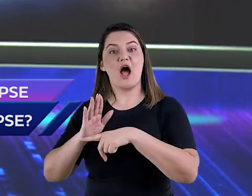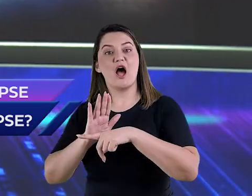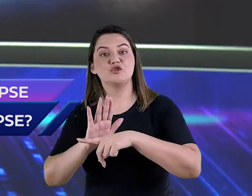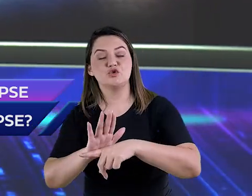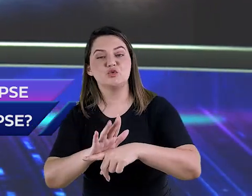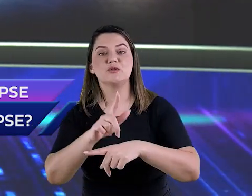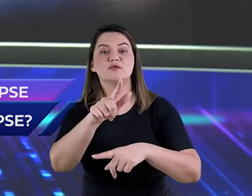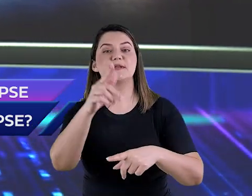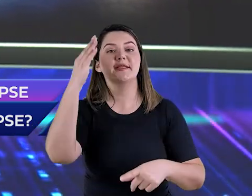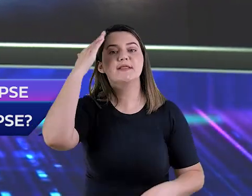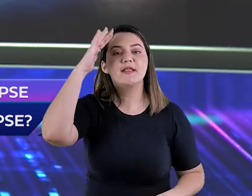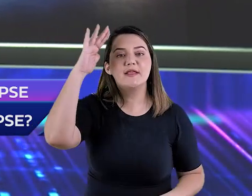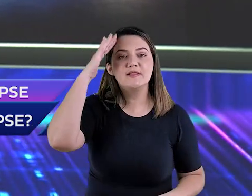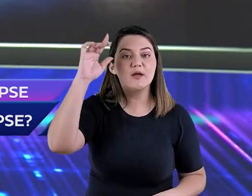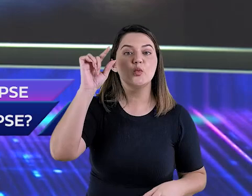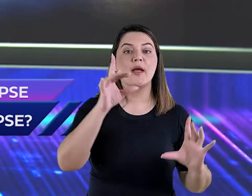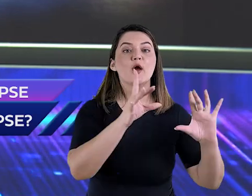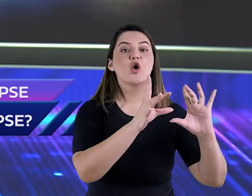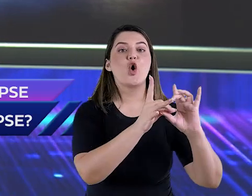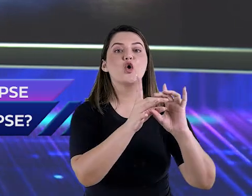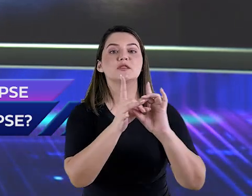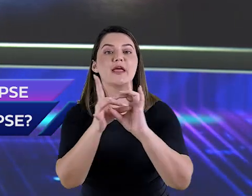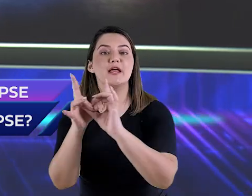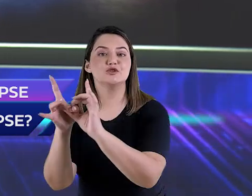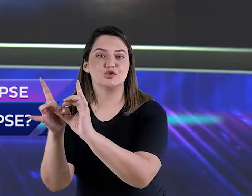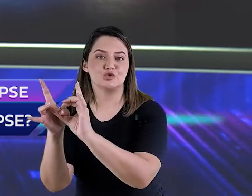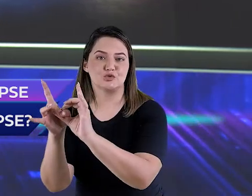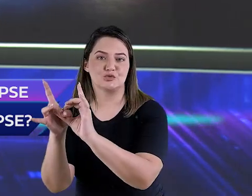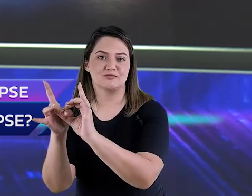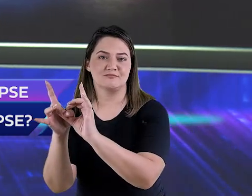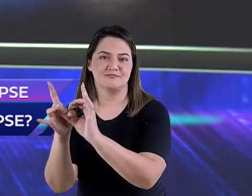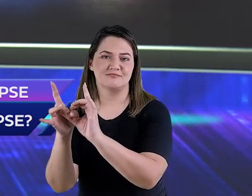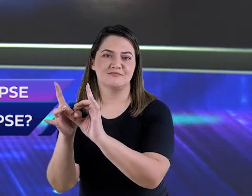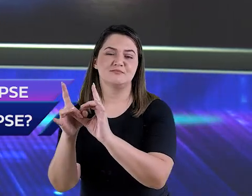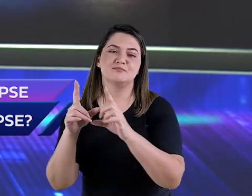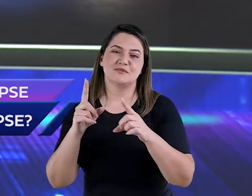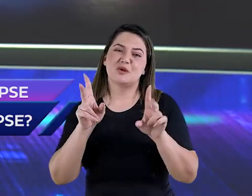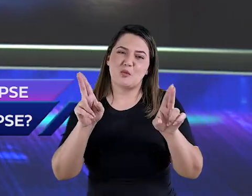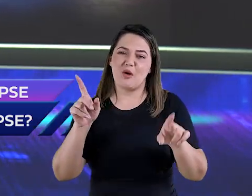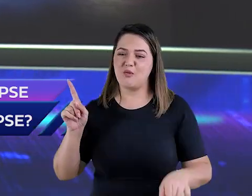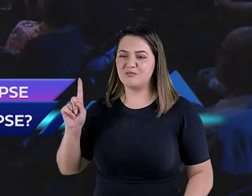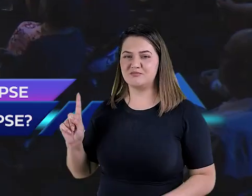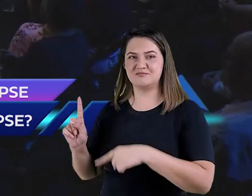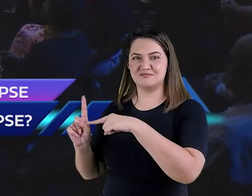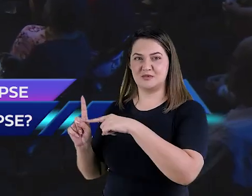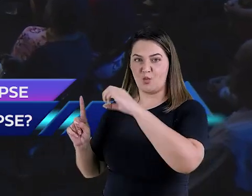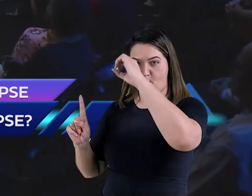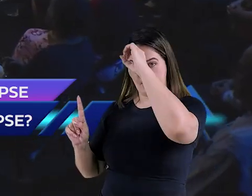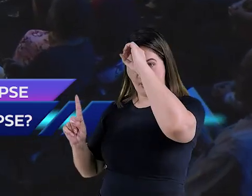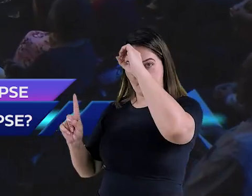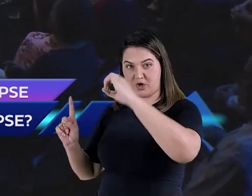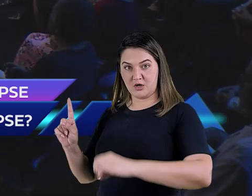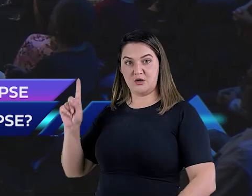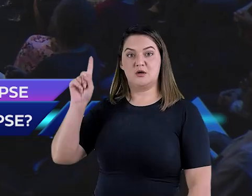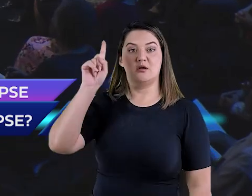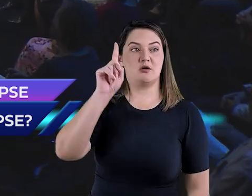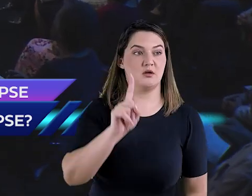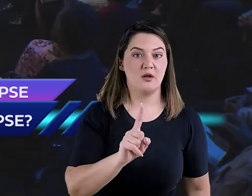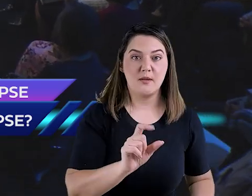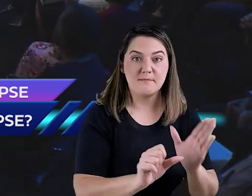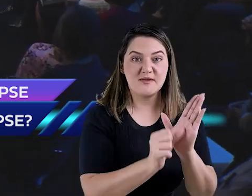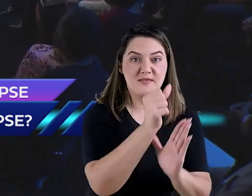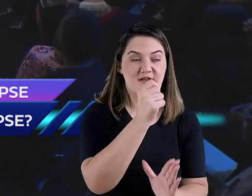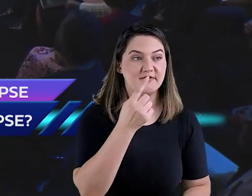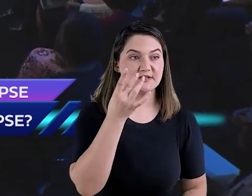à luz da palavra de Deus, nós seremos como aquela pessoa que veio pela primeira vez na civilização e assiste